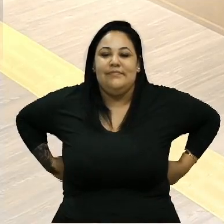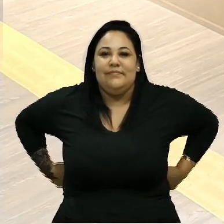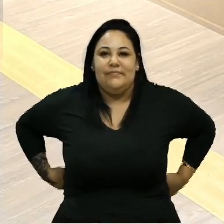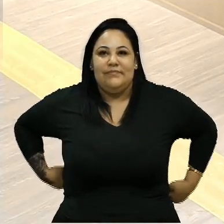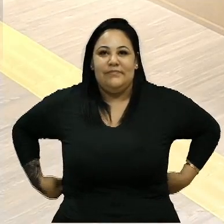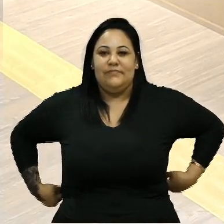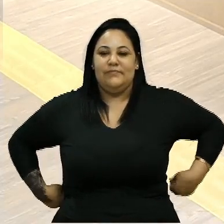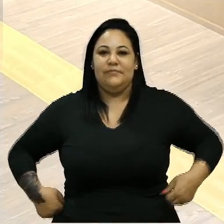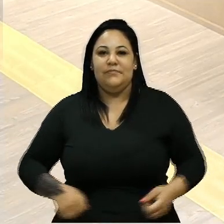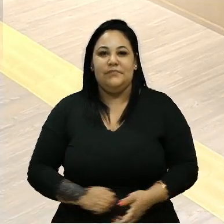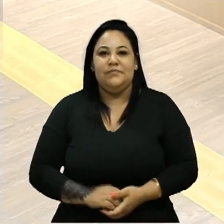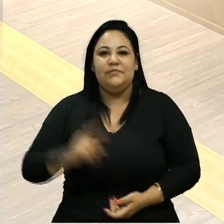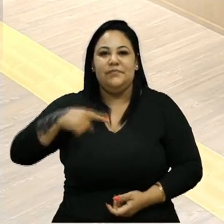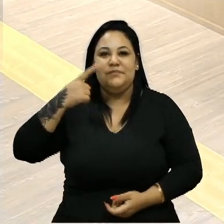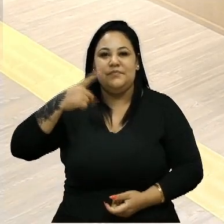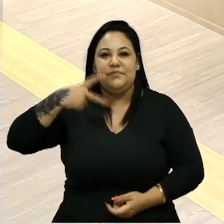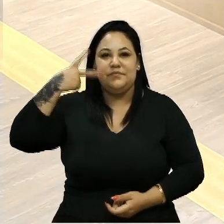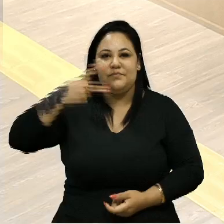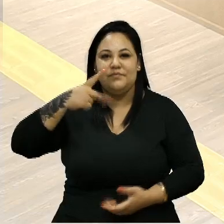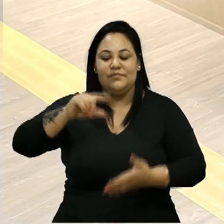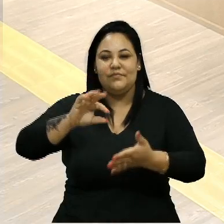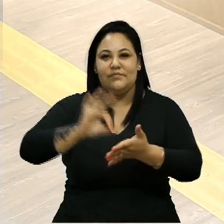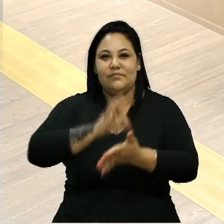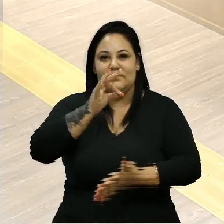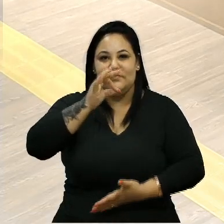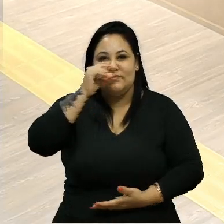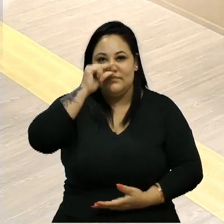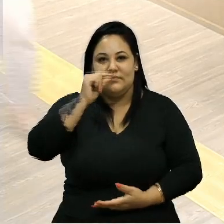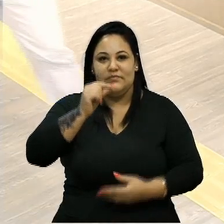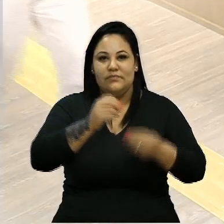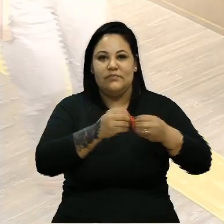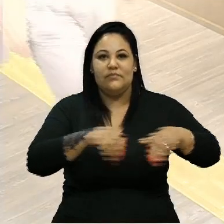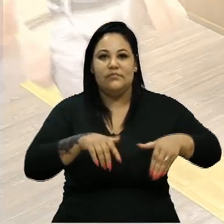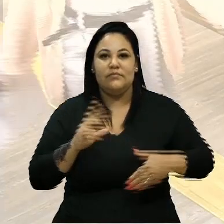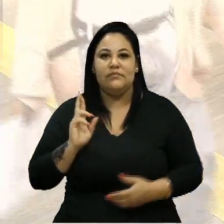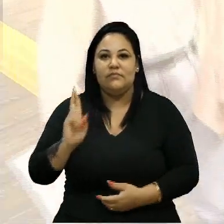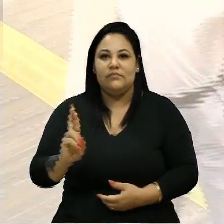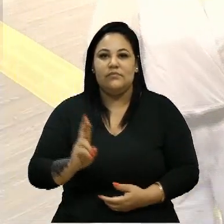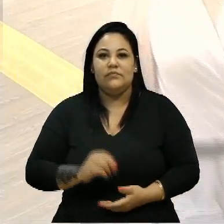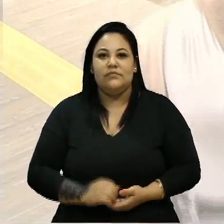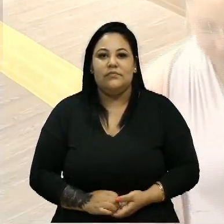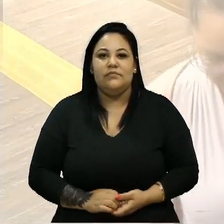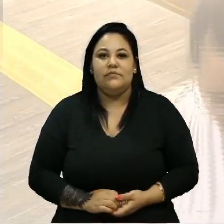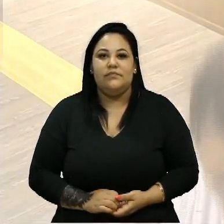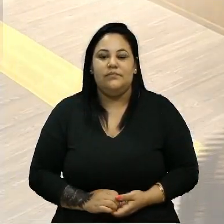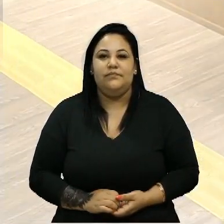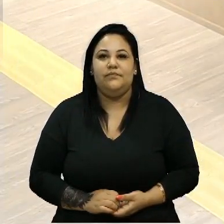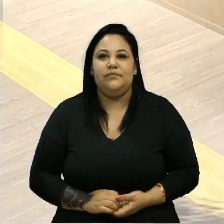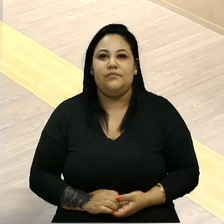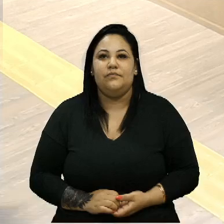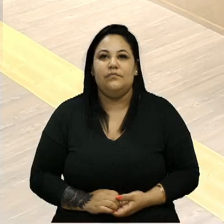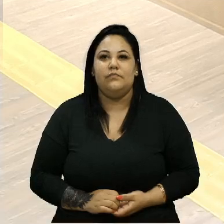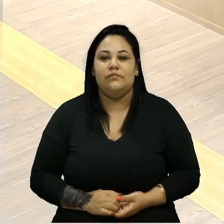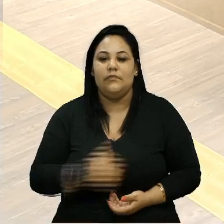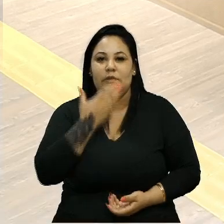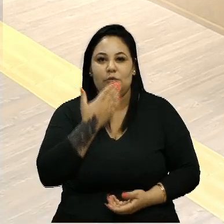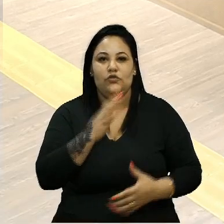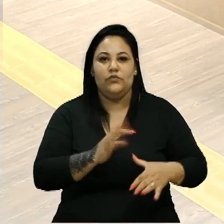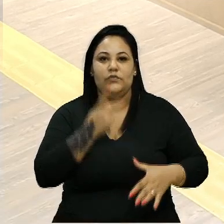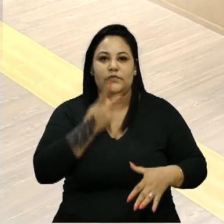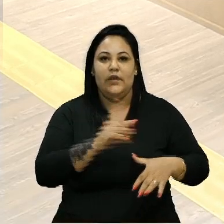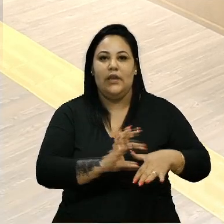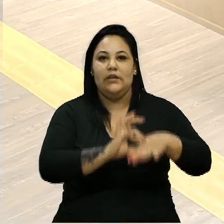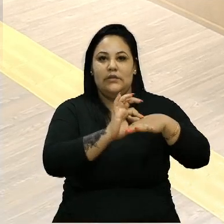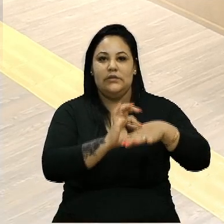Próximo vereador inscrito, vereador Sandro Fantinel, prejudicado, está em representação. Declaração de líder. Próxima